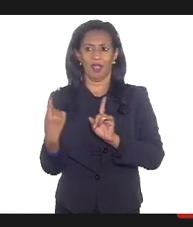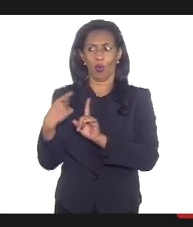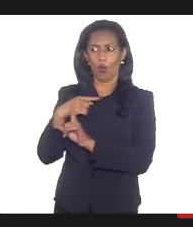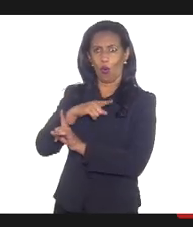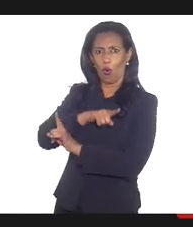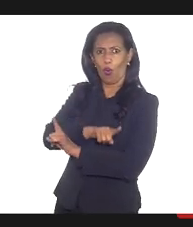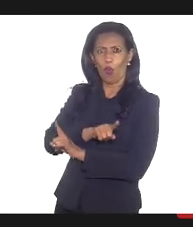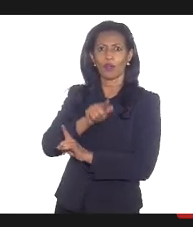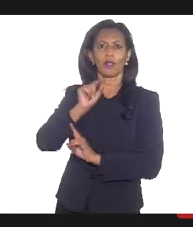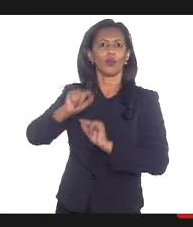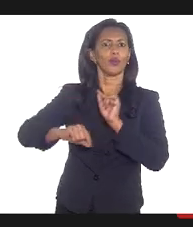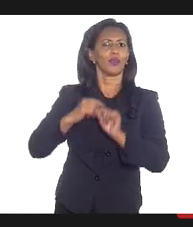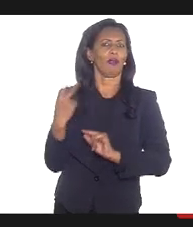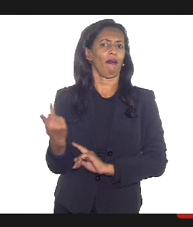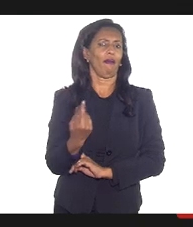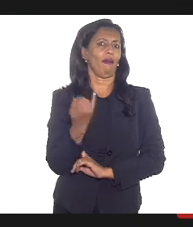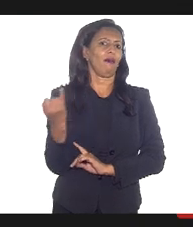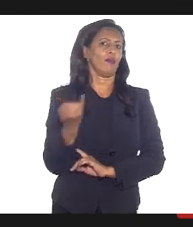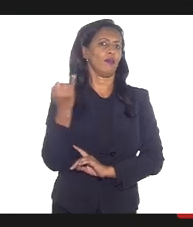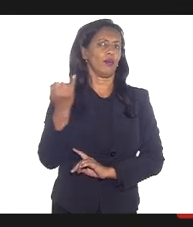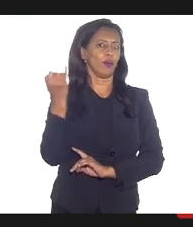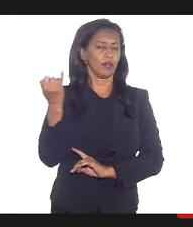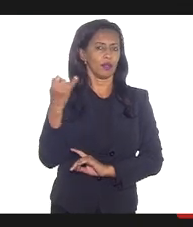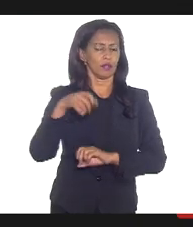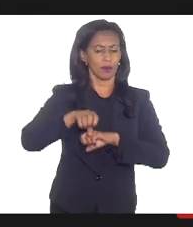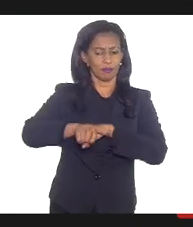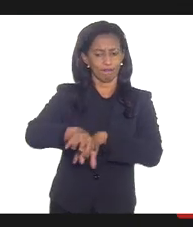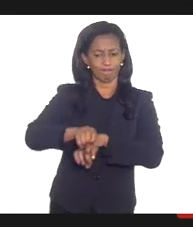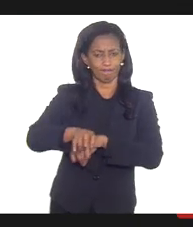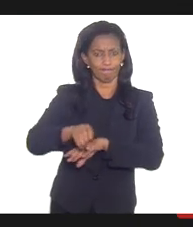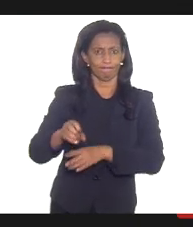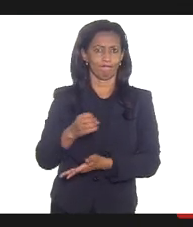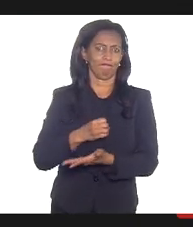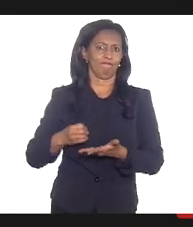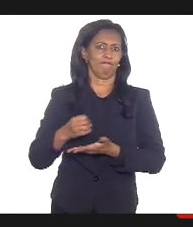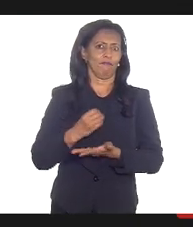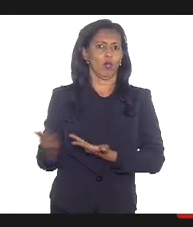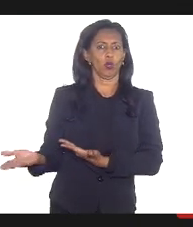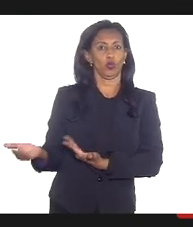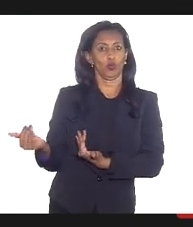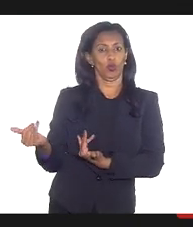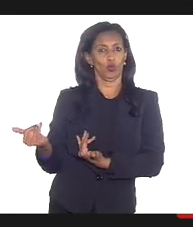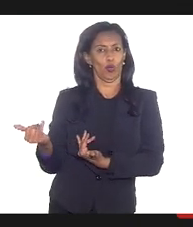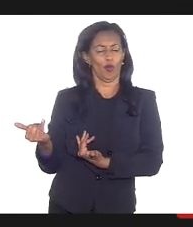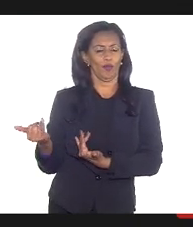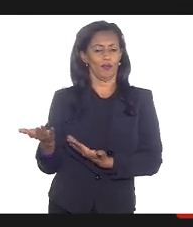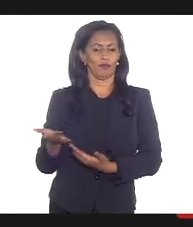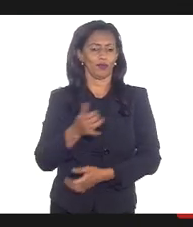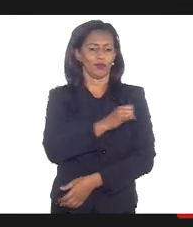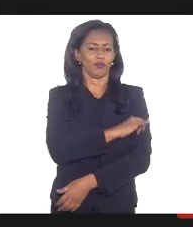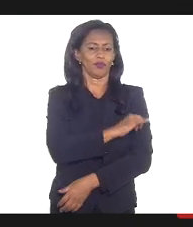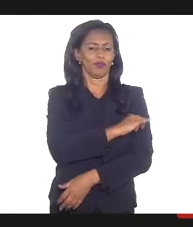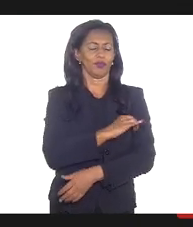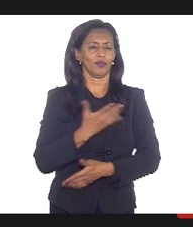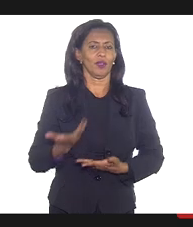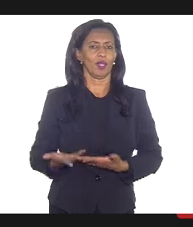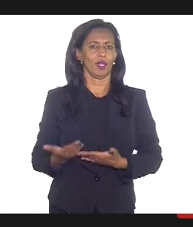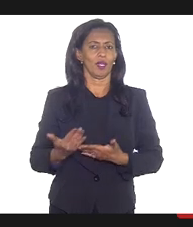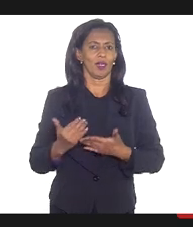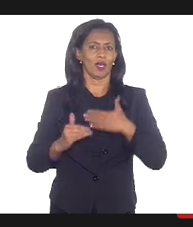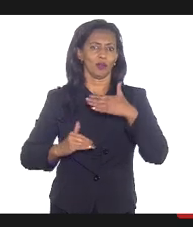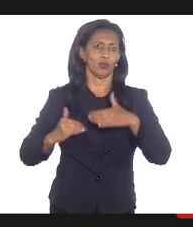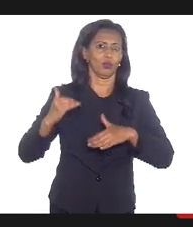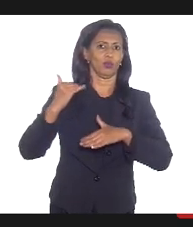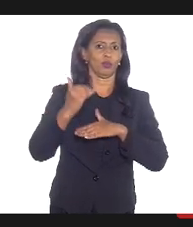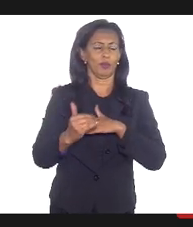papel da educação básica para a formação da juventude fluminense na superação da crise do Estado do Rio de